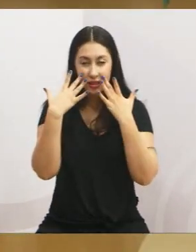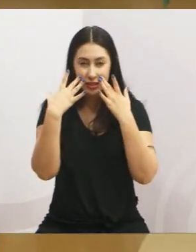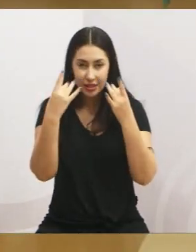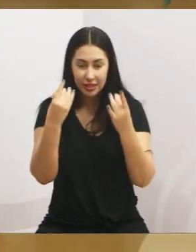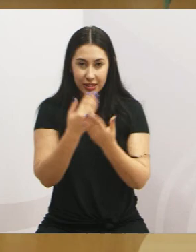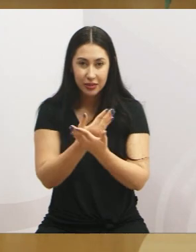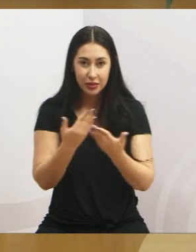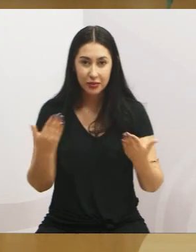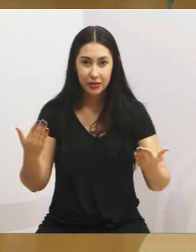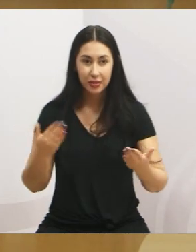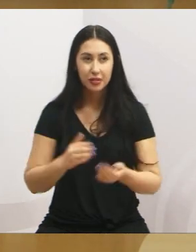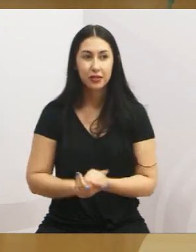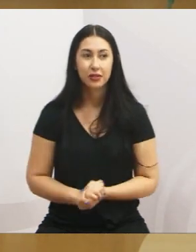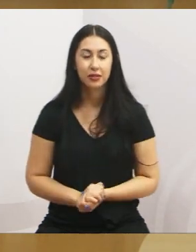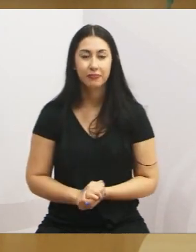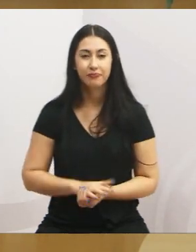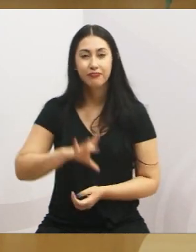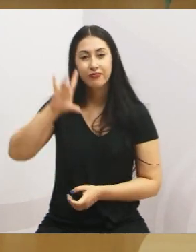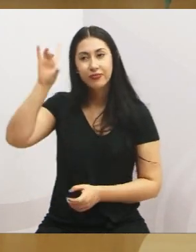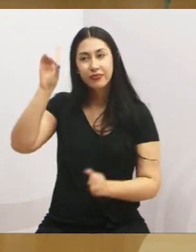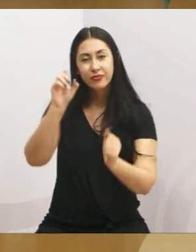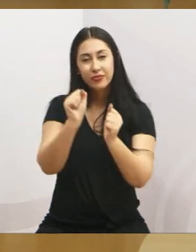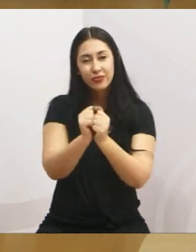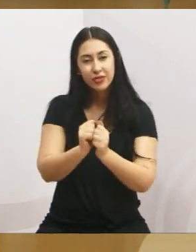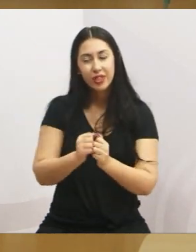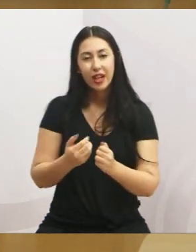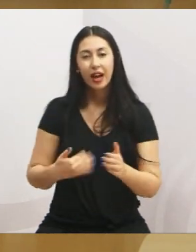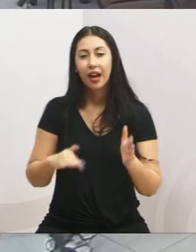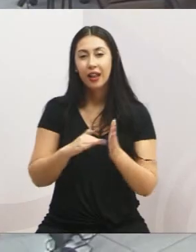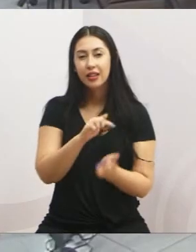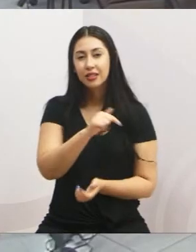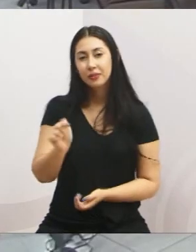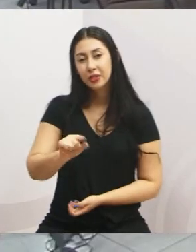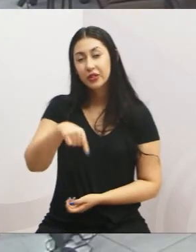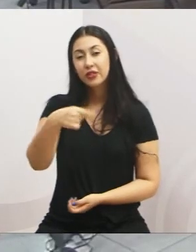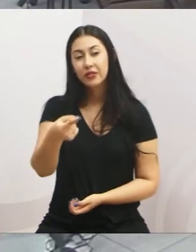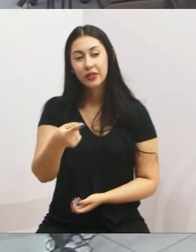obrigado pela atenção de todos vocês, fiquem com Deus e até a próxima sessão.